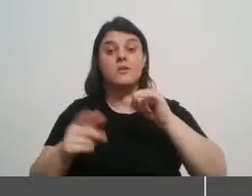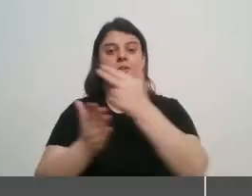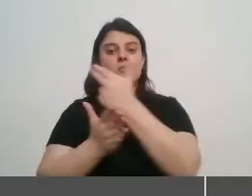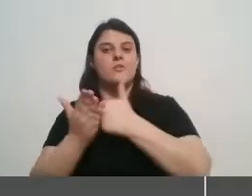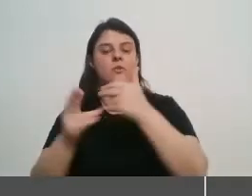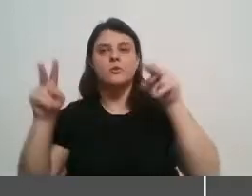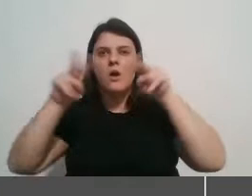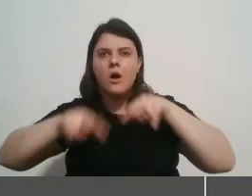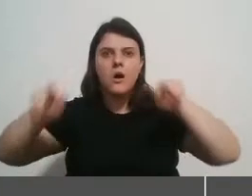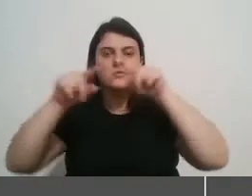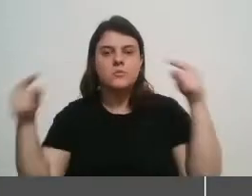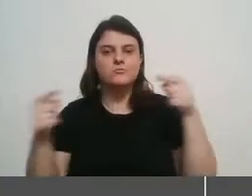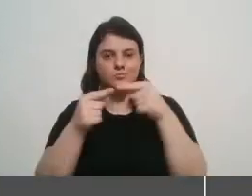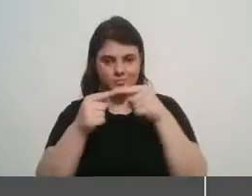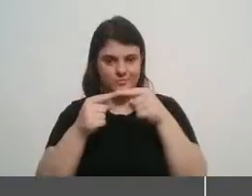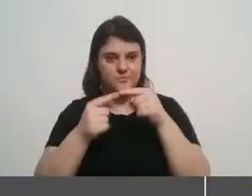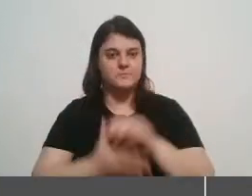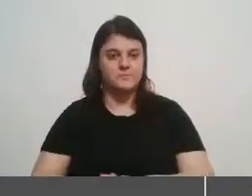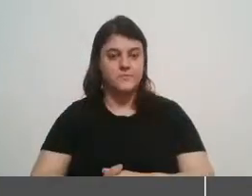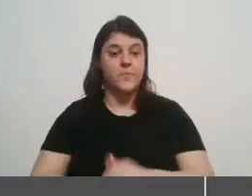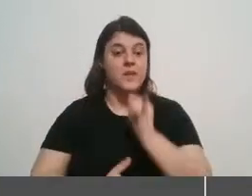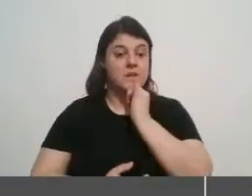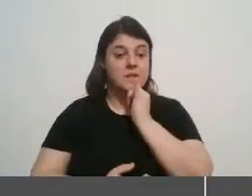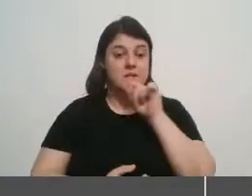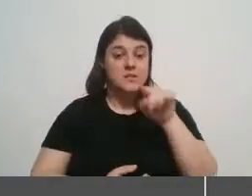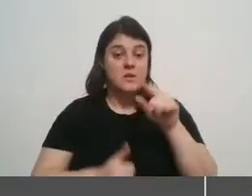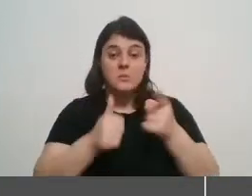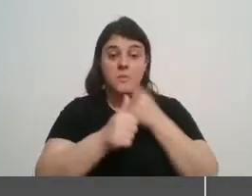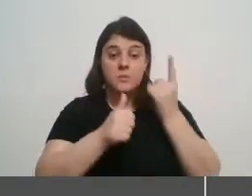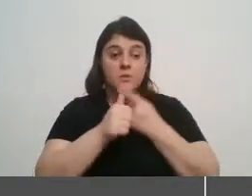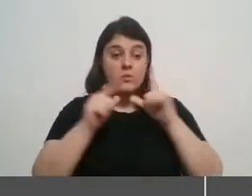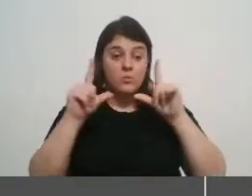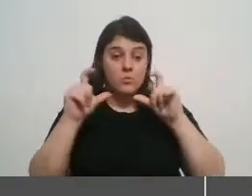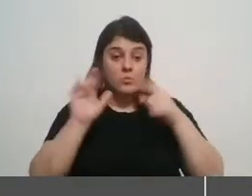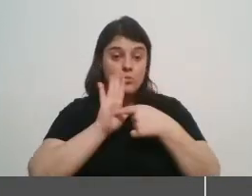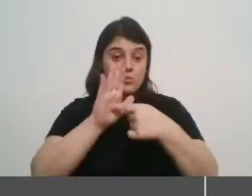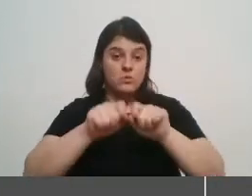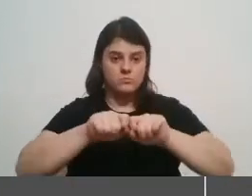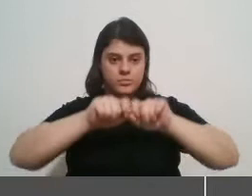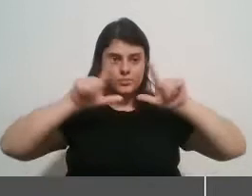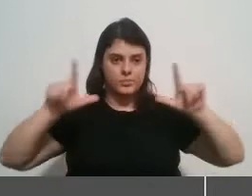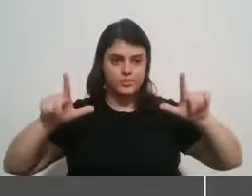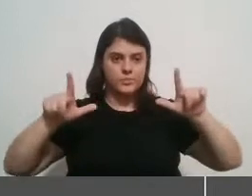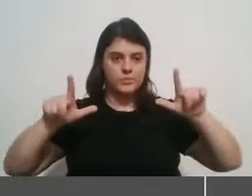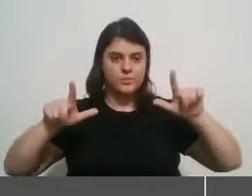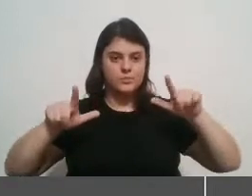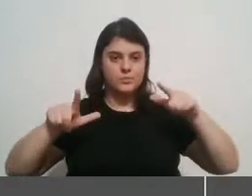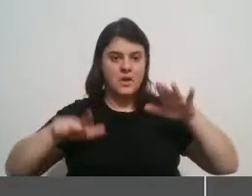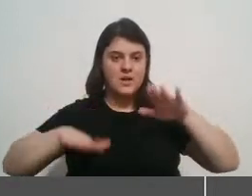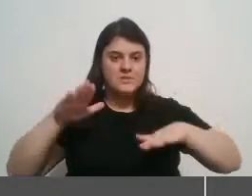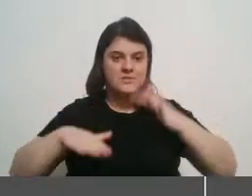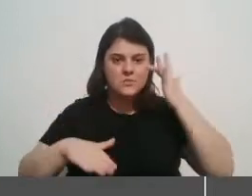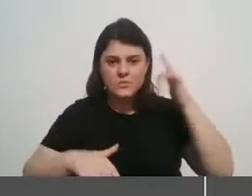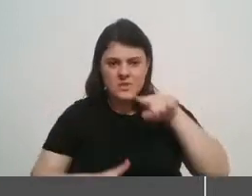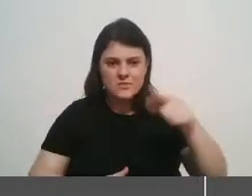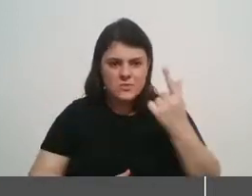visual. Nesse exemplo, eu queria primeiro mostrar que a ampliação, né, ela tem uns vincos, eu não sei se é possível